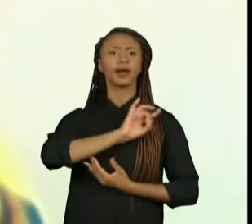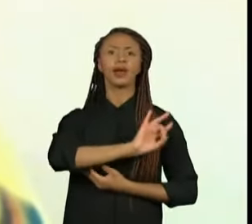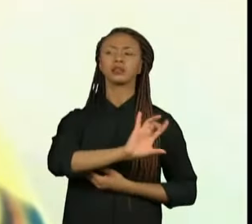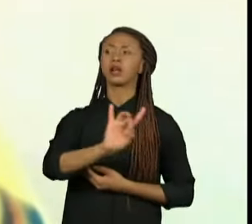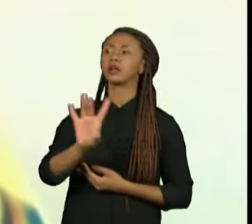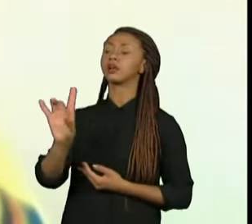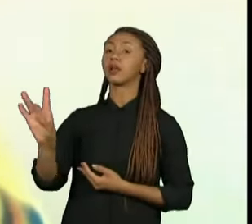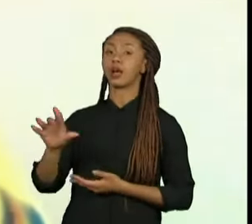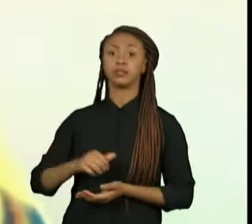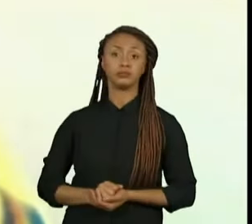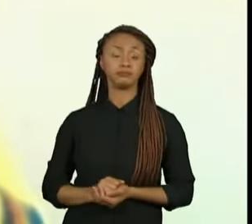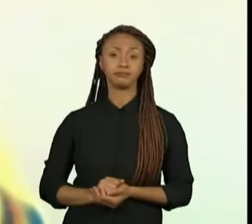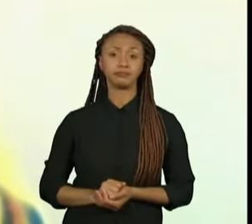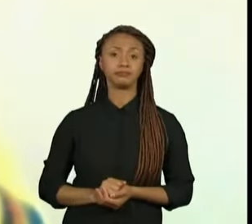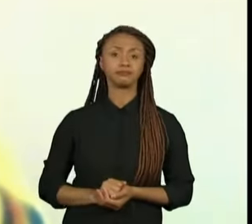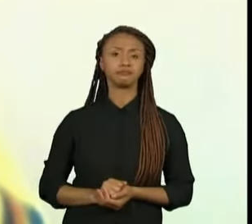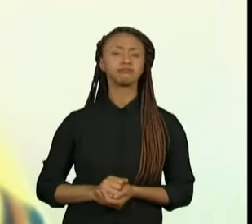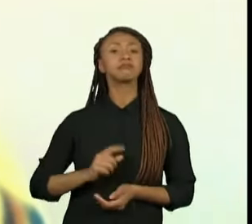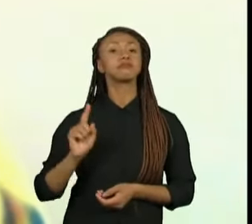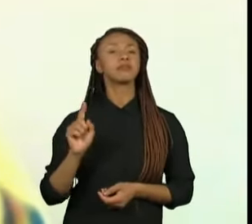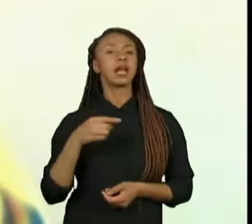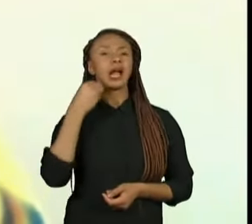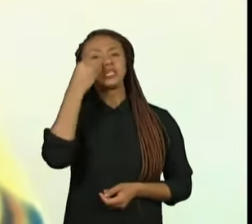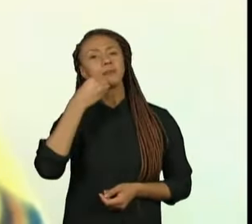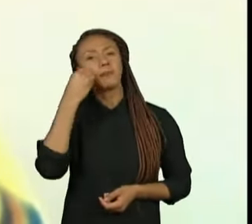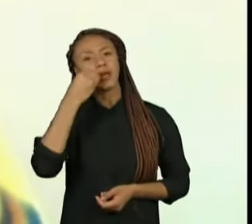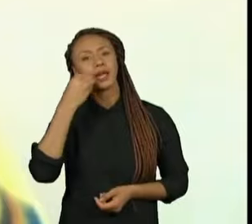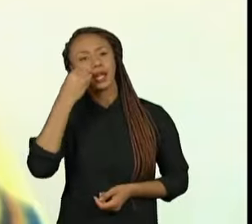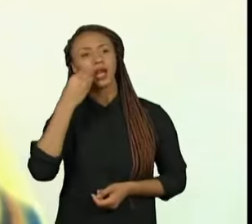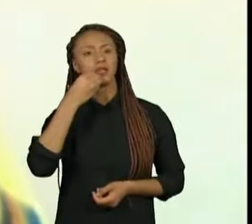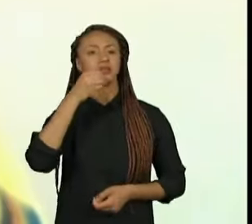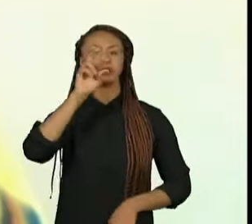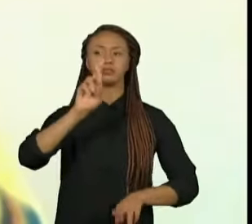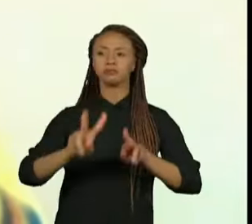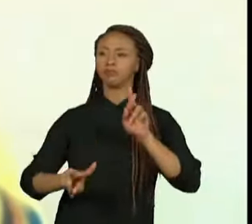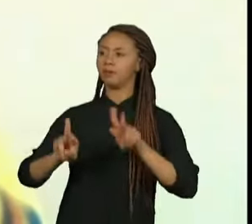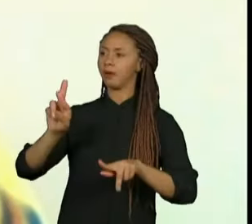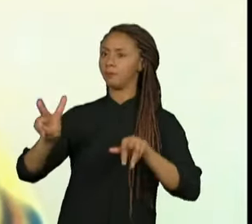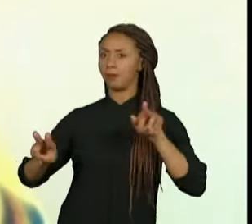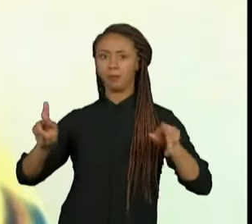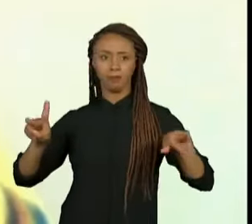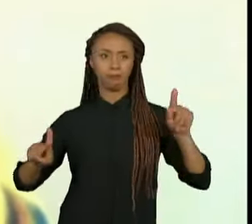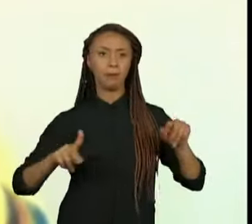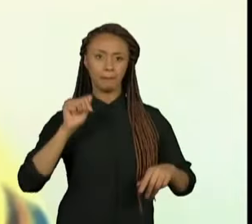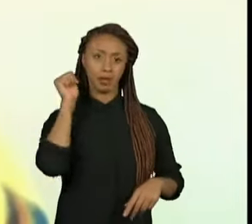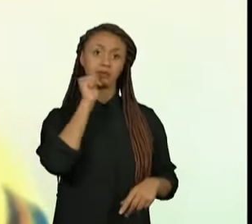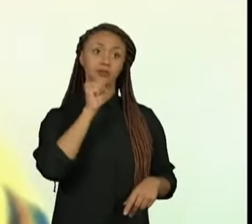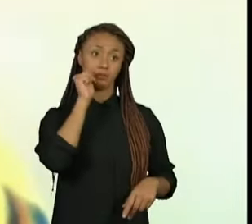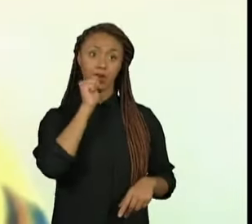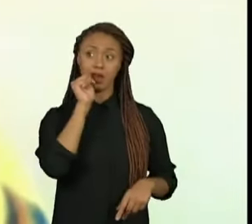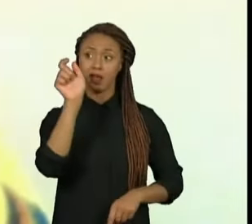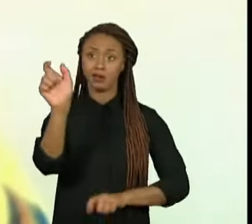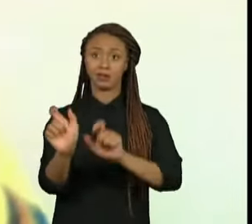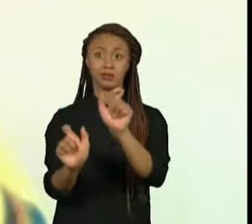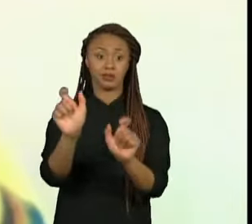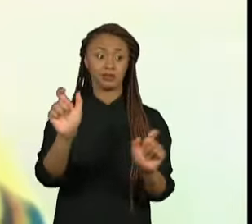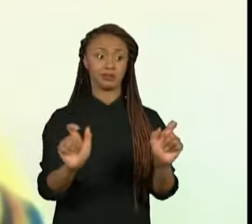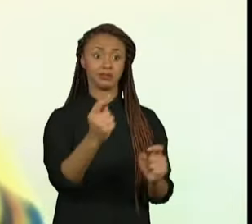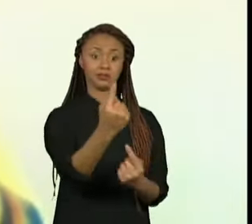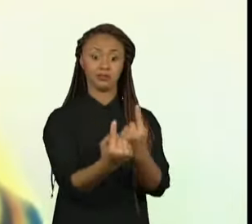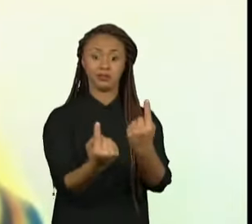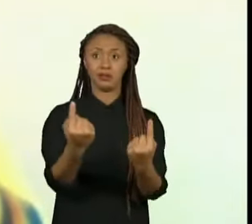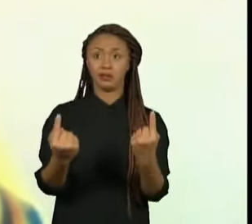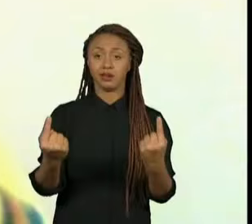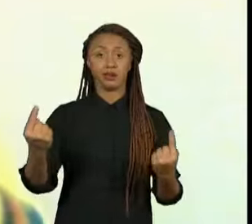consciente ou inconsciente, eu acho que essas experiências diferenciadas das mulheres, porque quando a gente fala de mulheres, nós